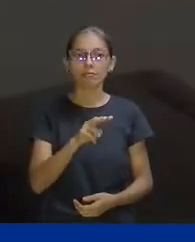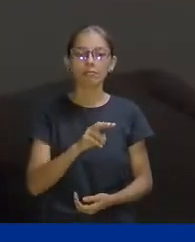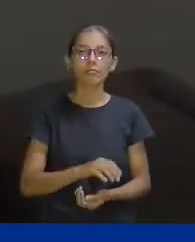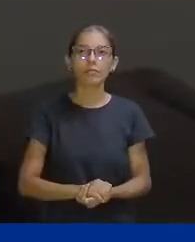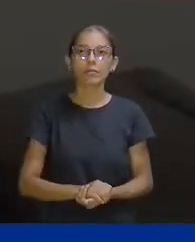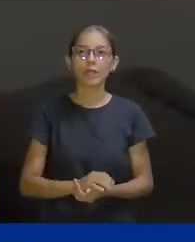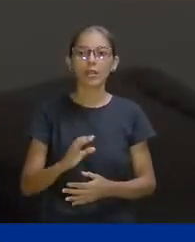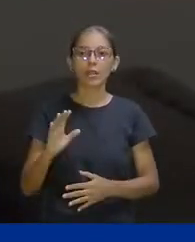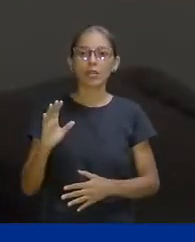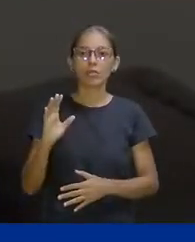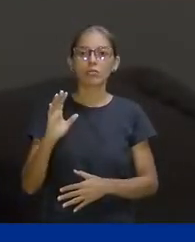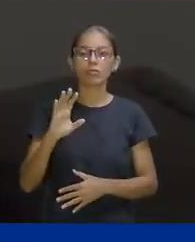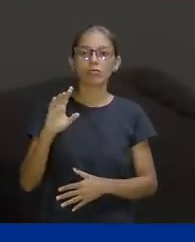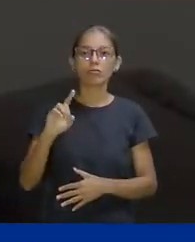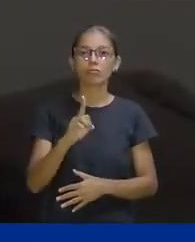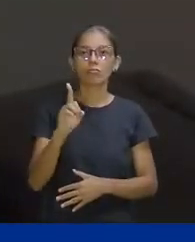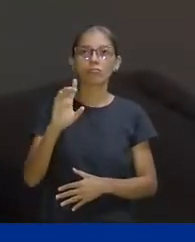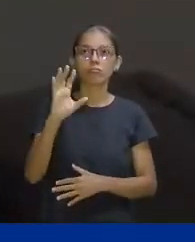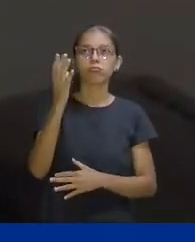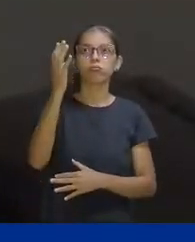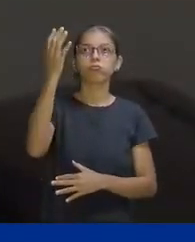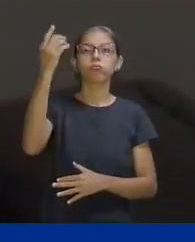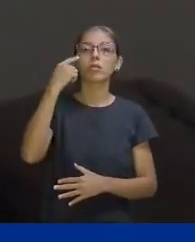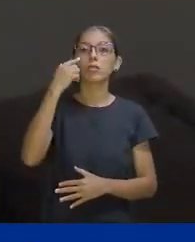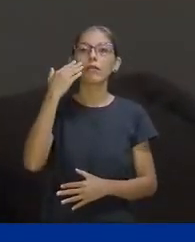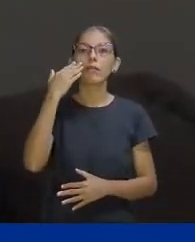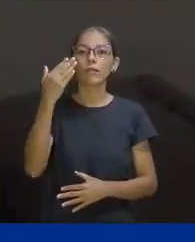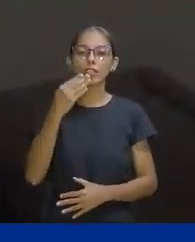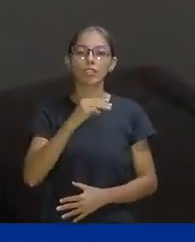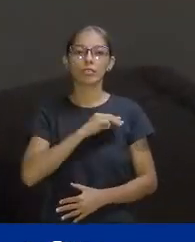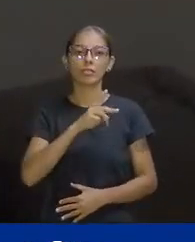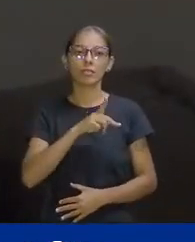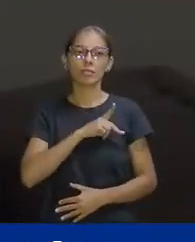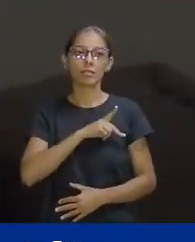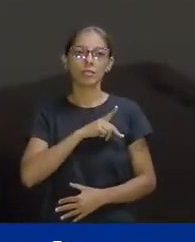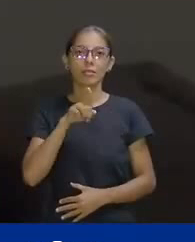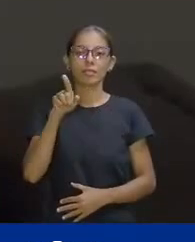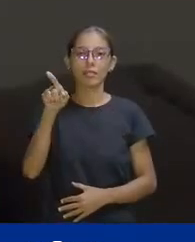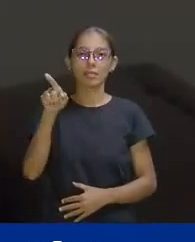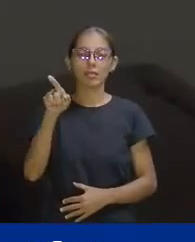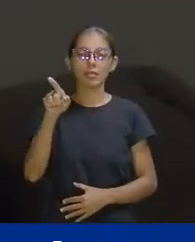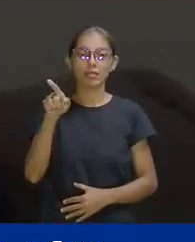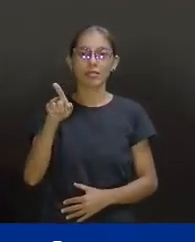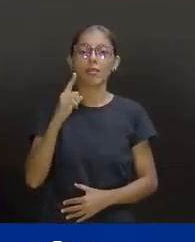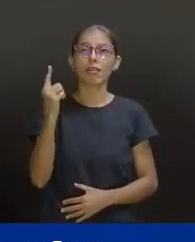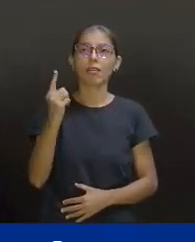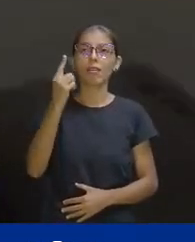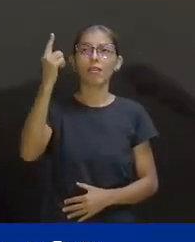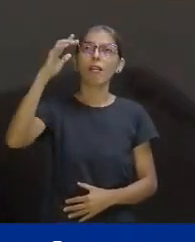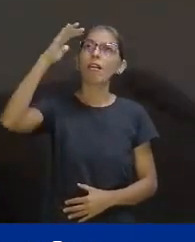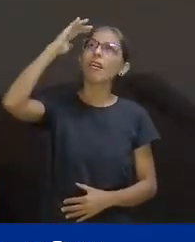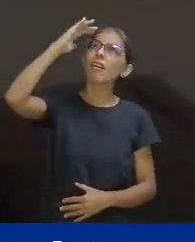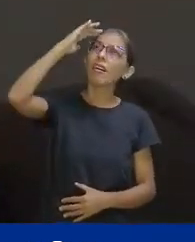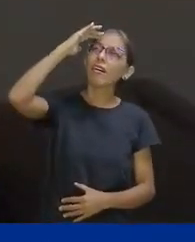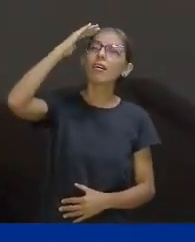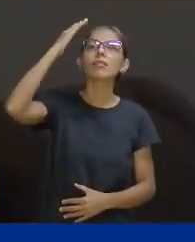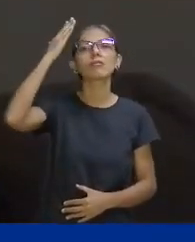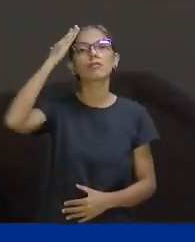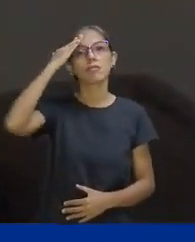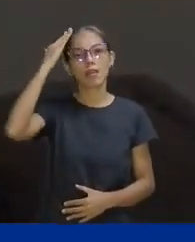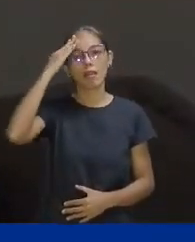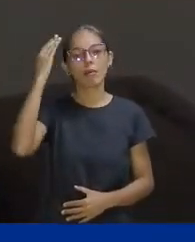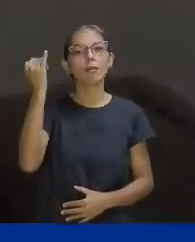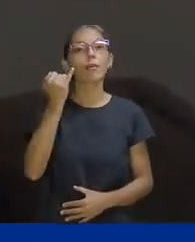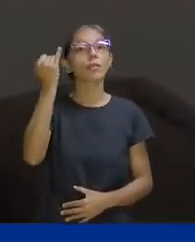uma samaúma aí na frente do Ministério Público, uma árvore, sabe da grandeza desta árvore na nossa Amazônia. Para quem não